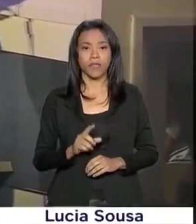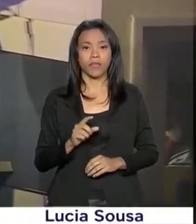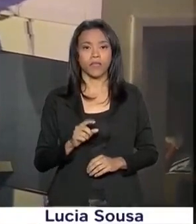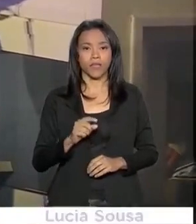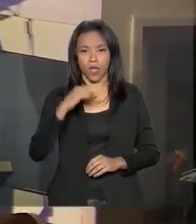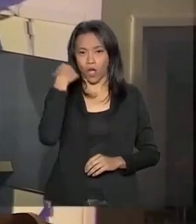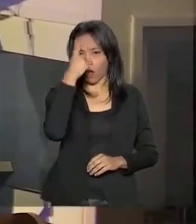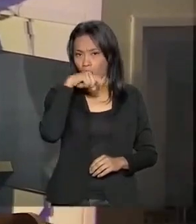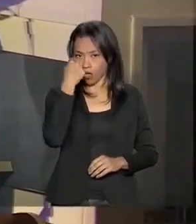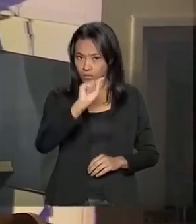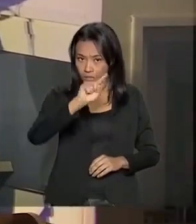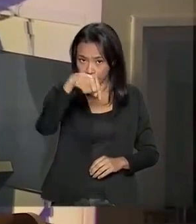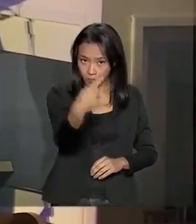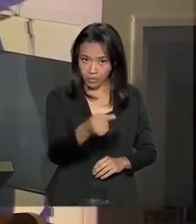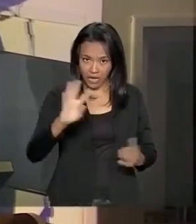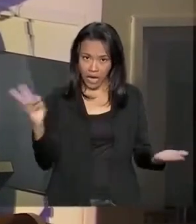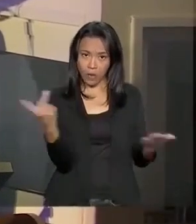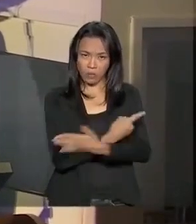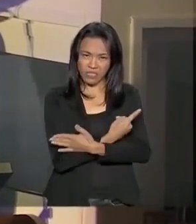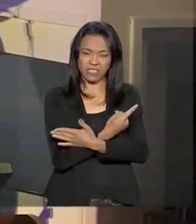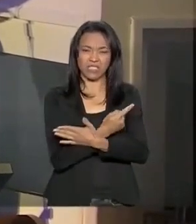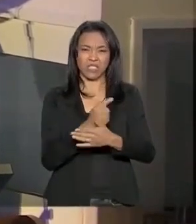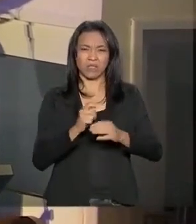após a tragédia.